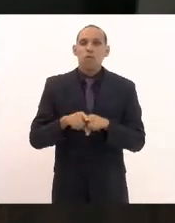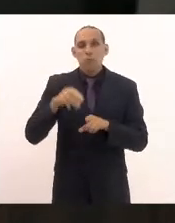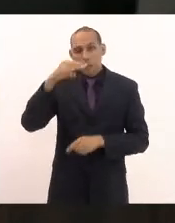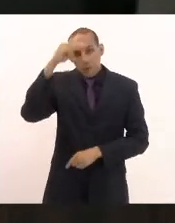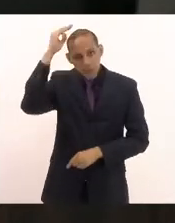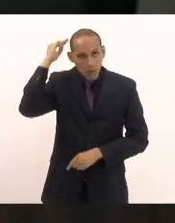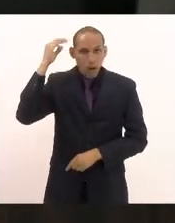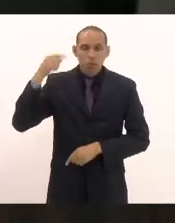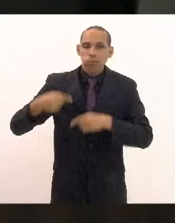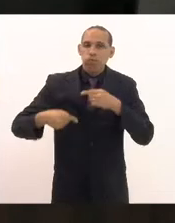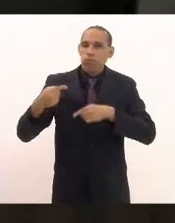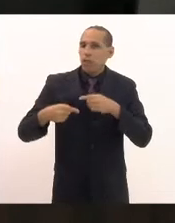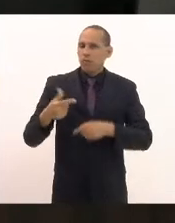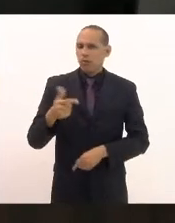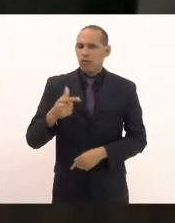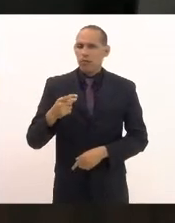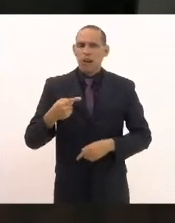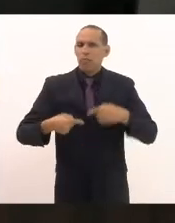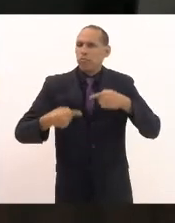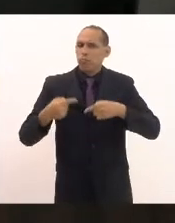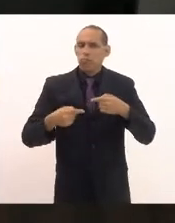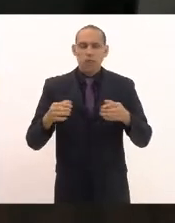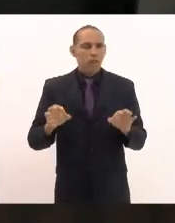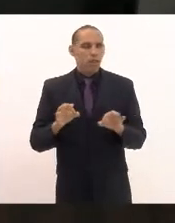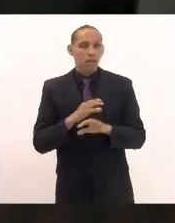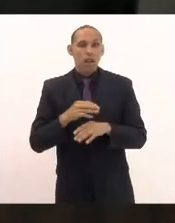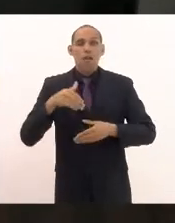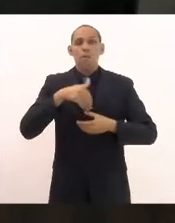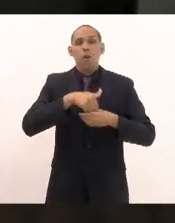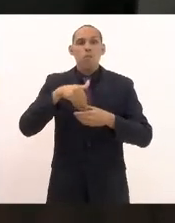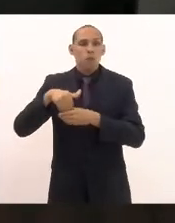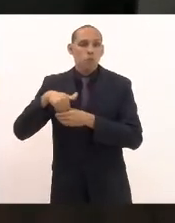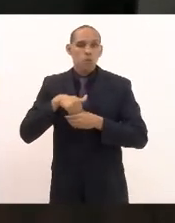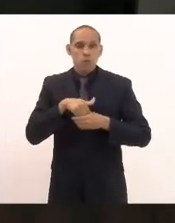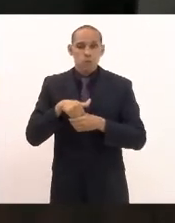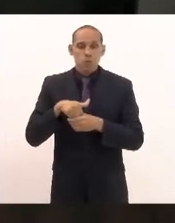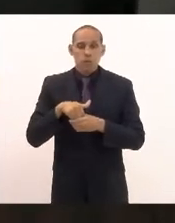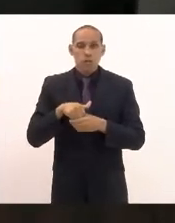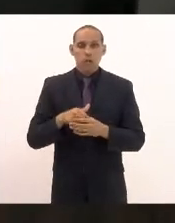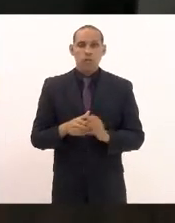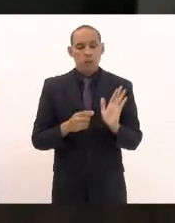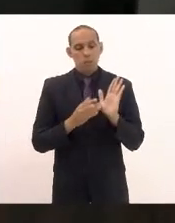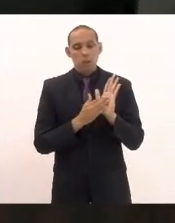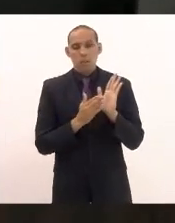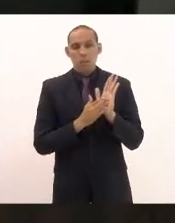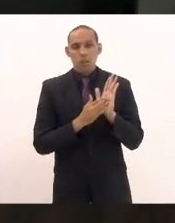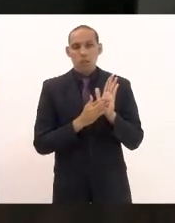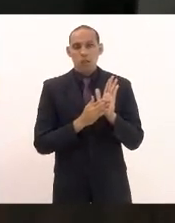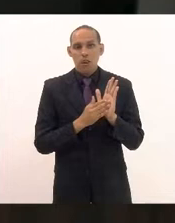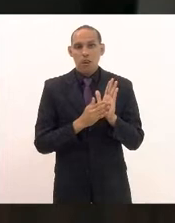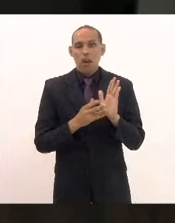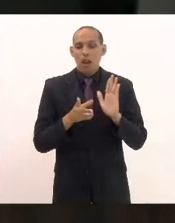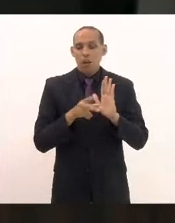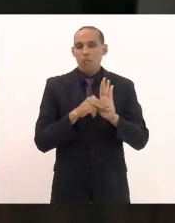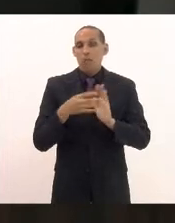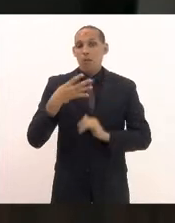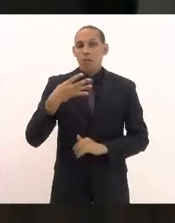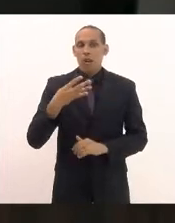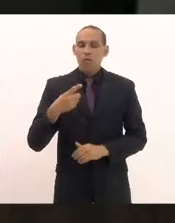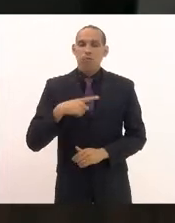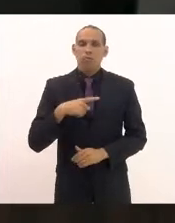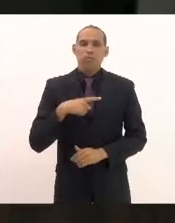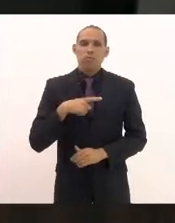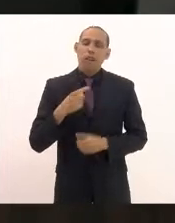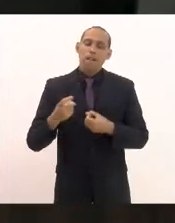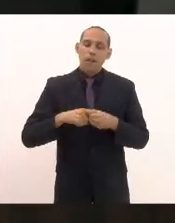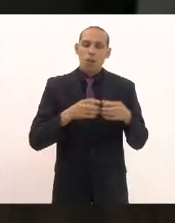Em discussão, não havendo quem queira discutir, encerrada a discussão e votação, a presente proposta recebeu 4 emendas e retorna